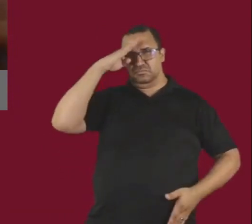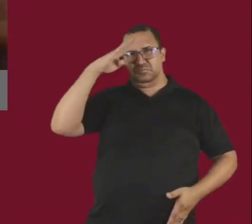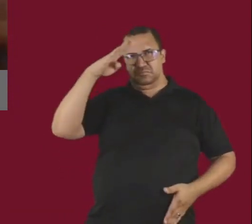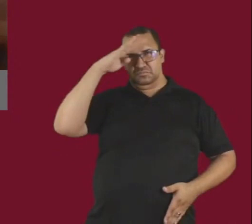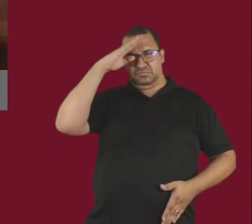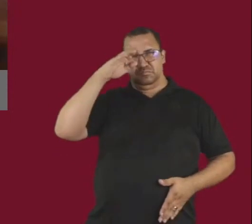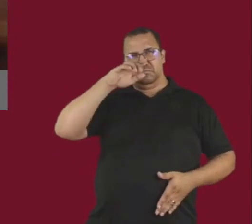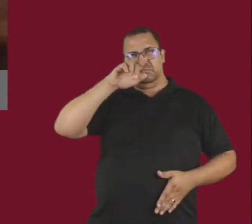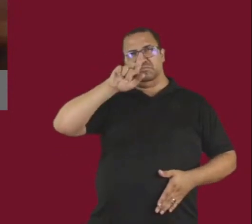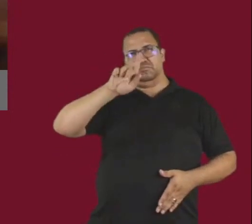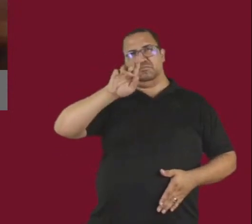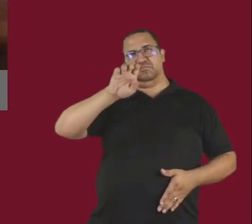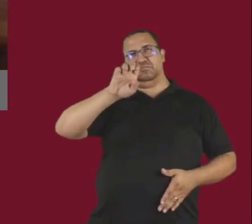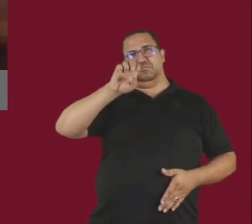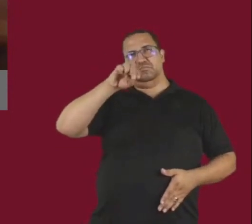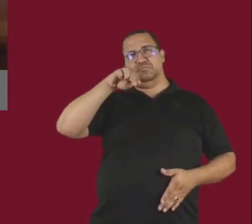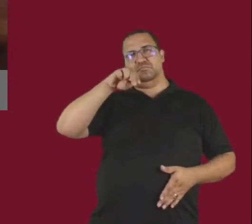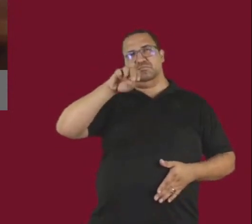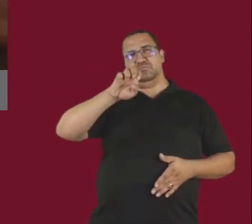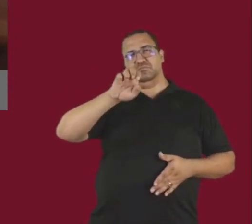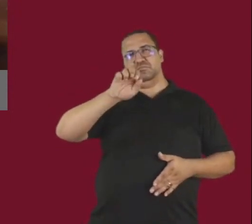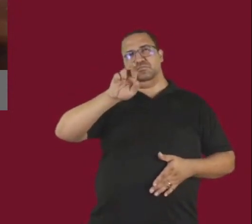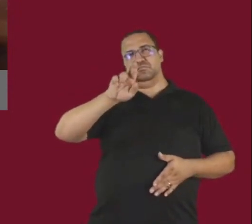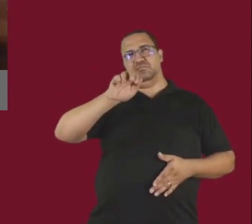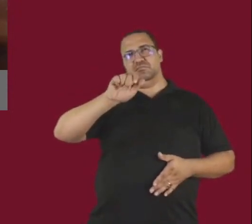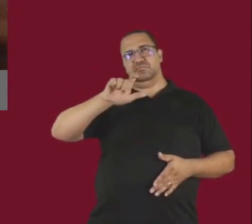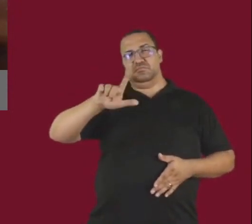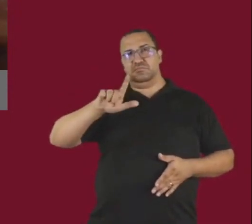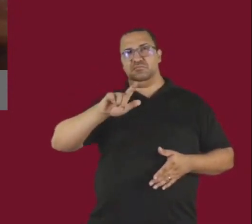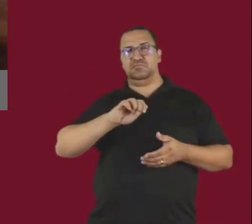Emílio Garrastazu Médici foi